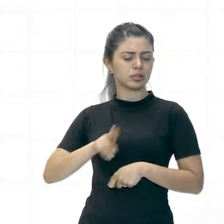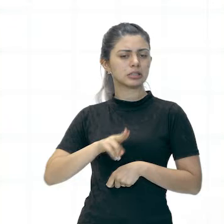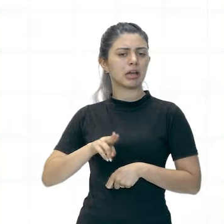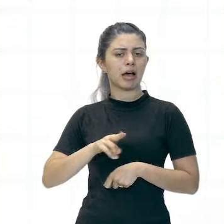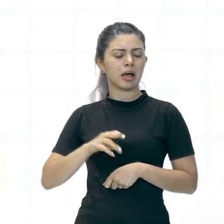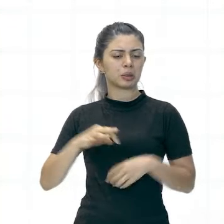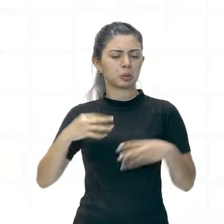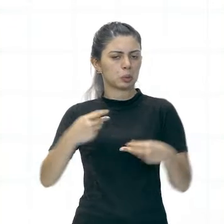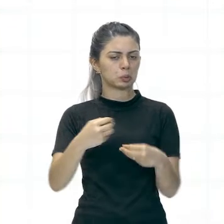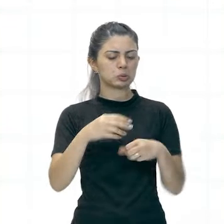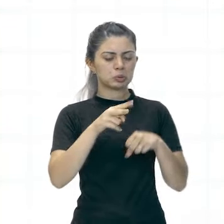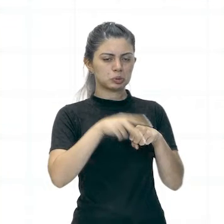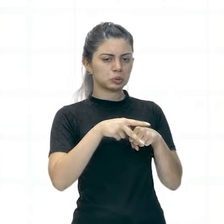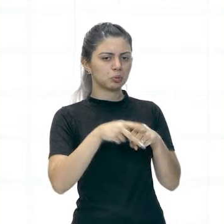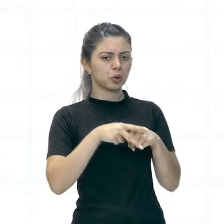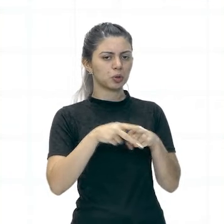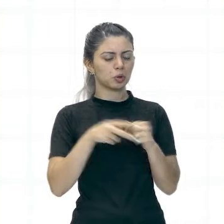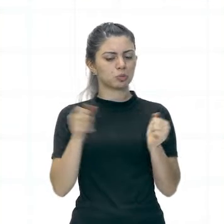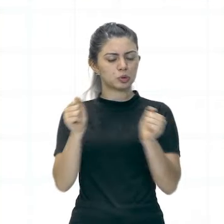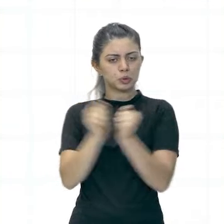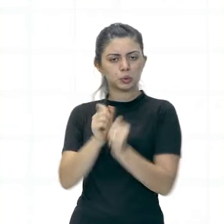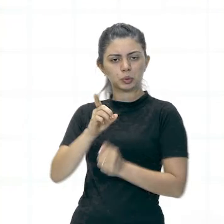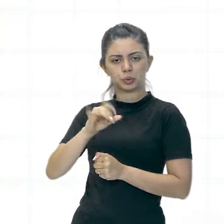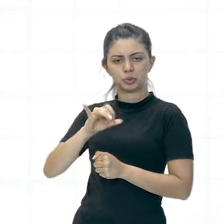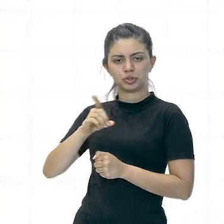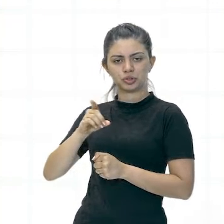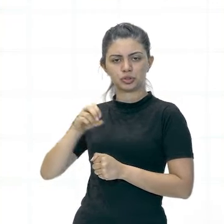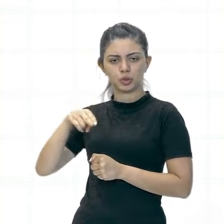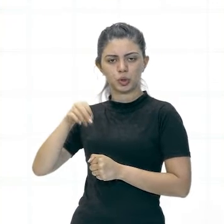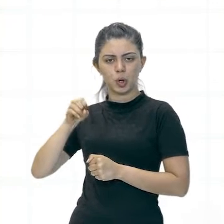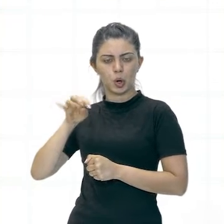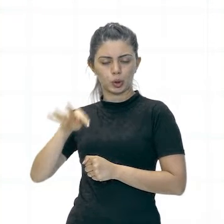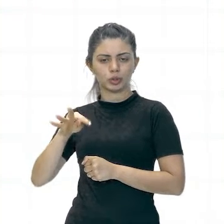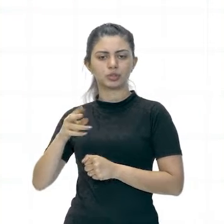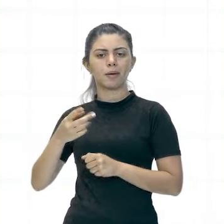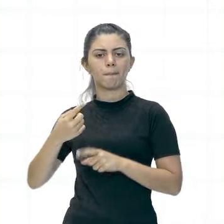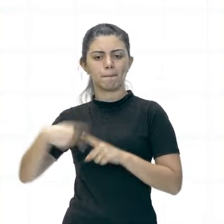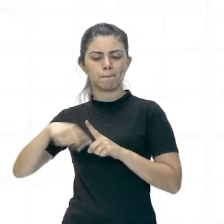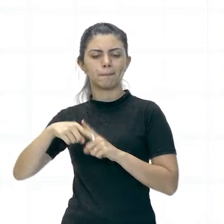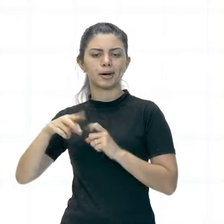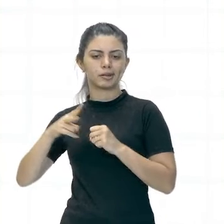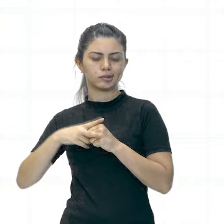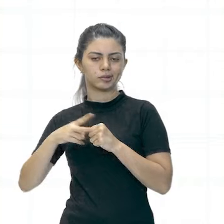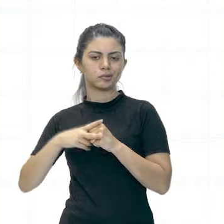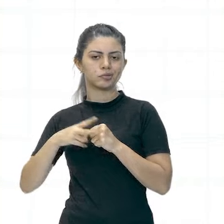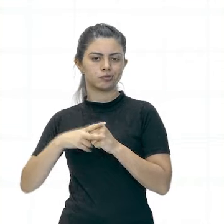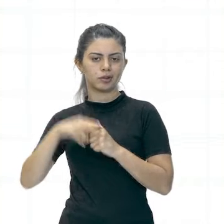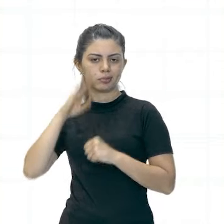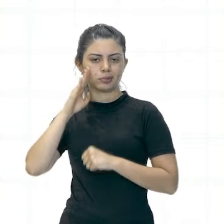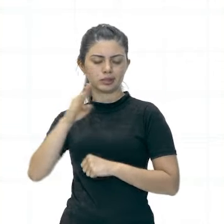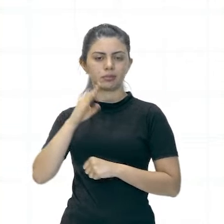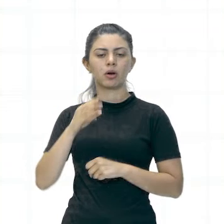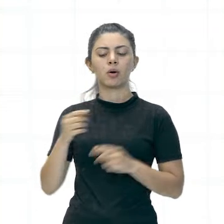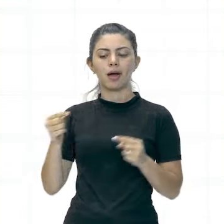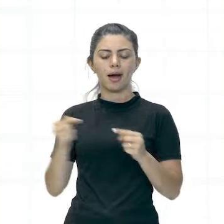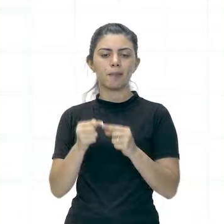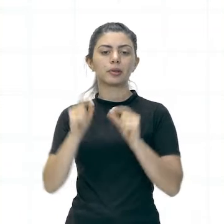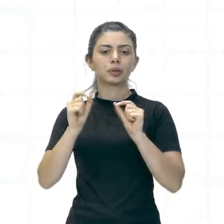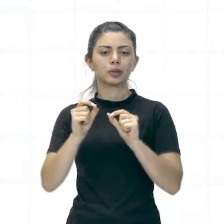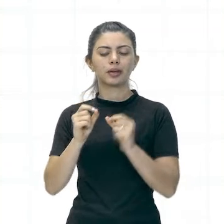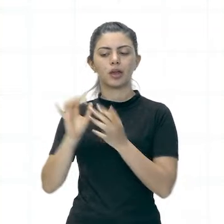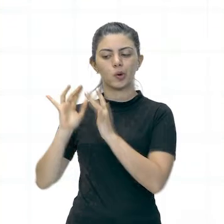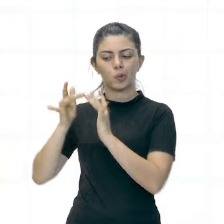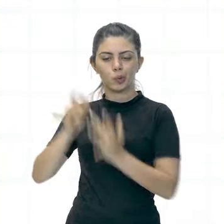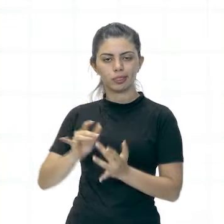os pronomes junto com este verbo auxiliar did e o not para indicar a forma negativa